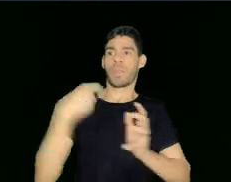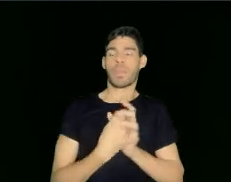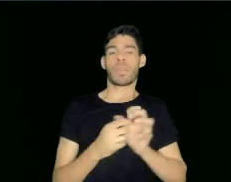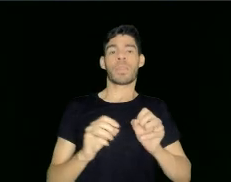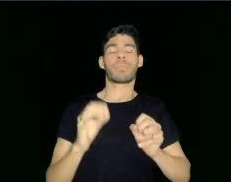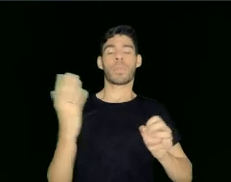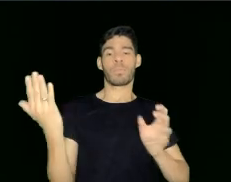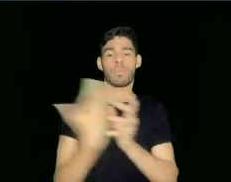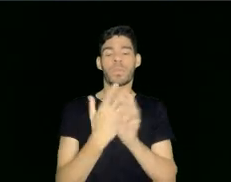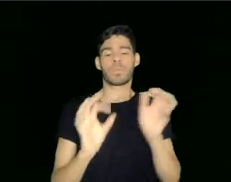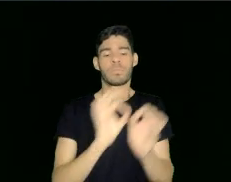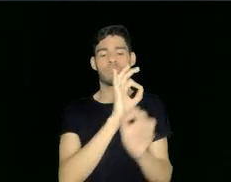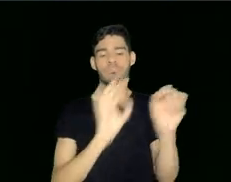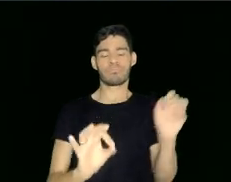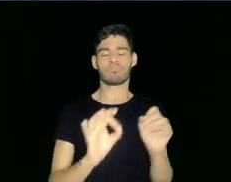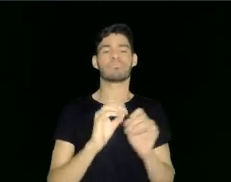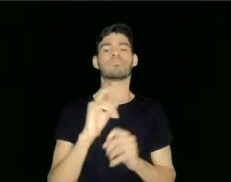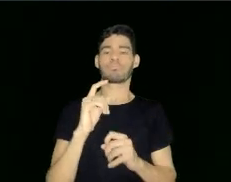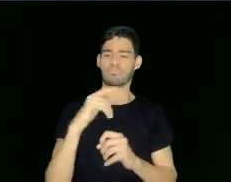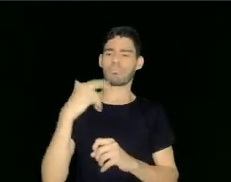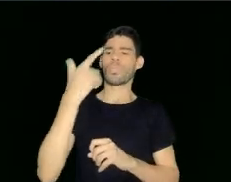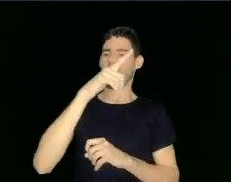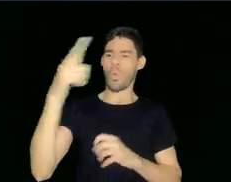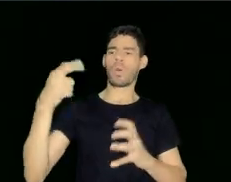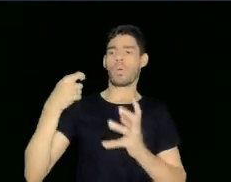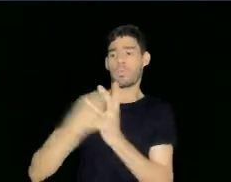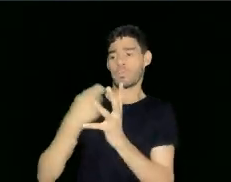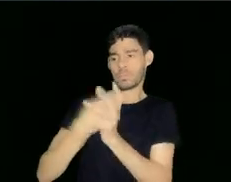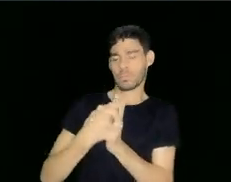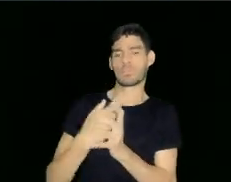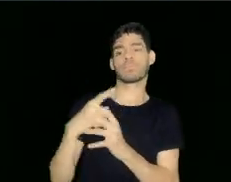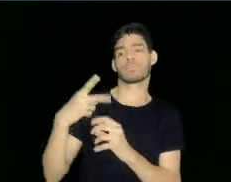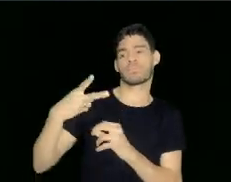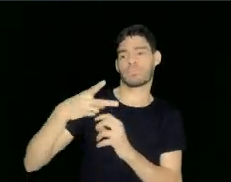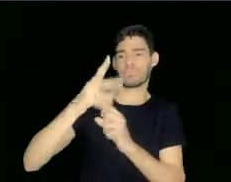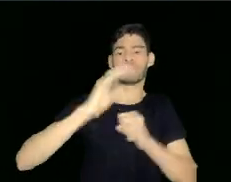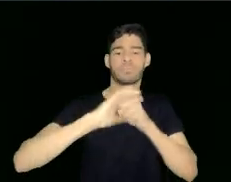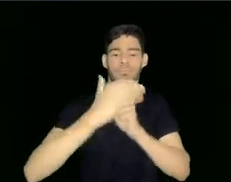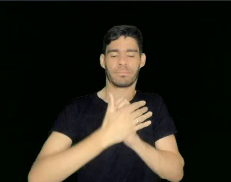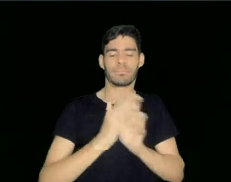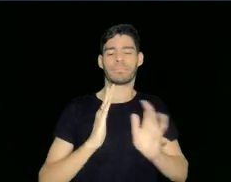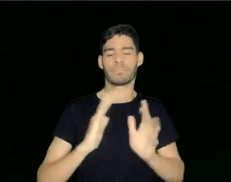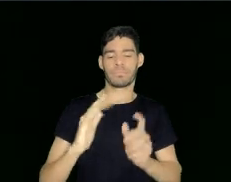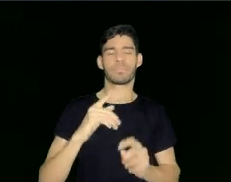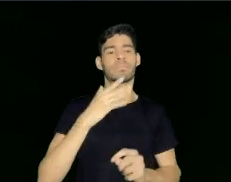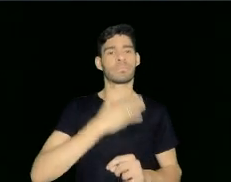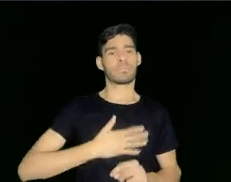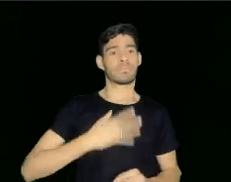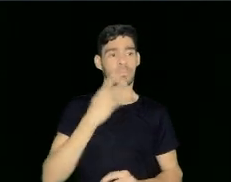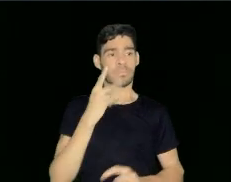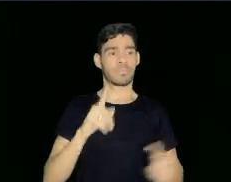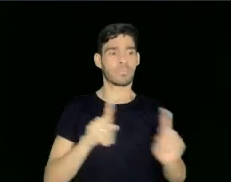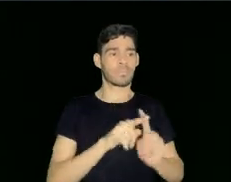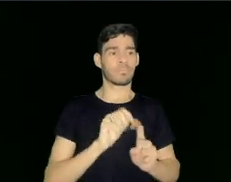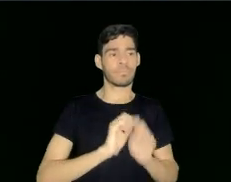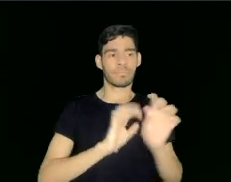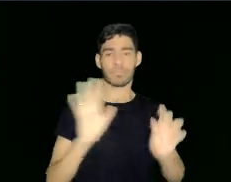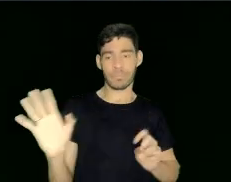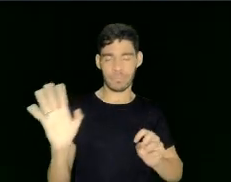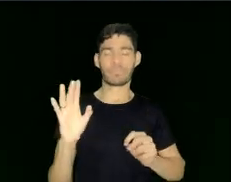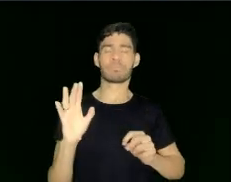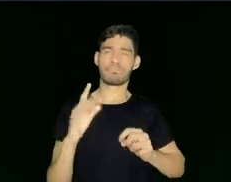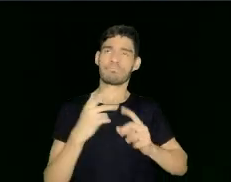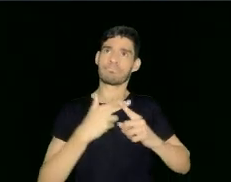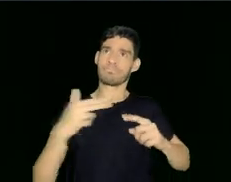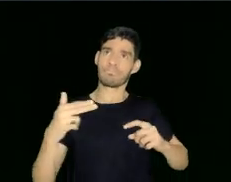para a implementação do que foi determinado judicialmente, além de outras obrigações, enquanto durar a pandemia. Eu